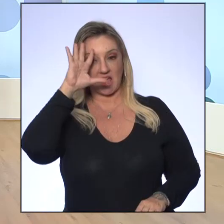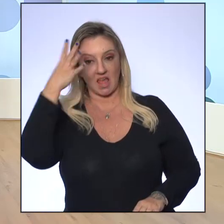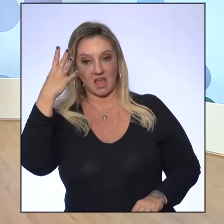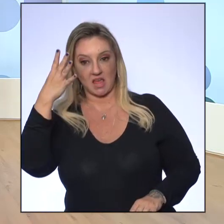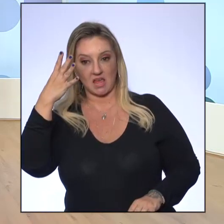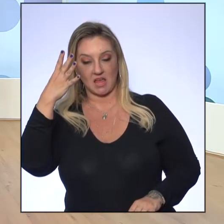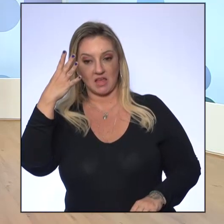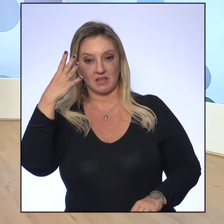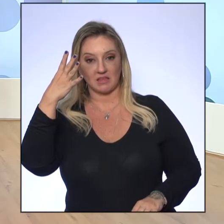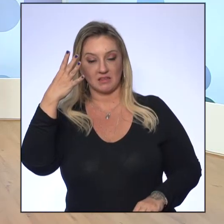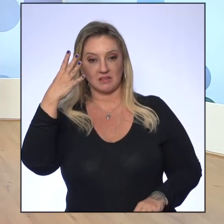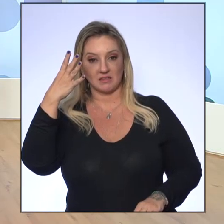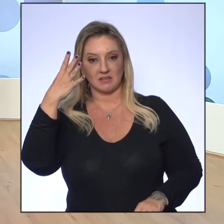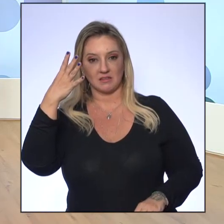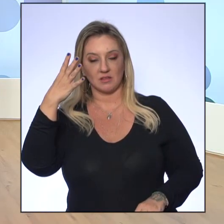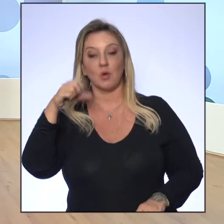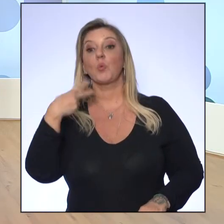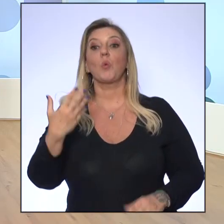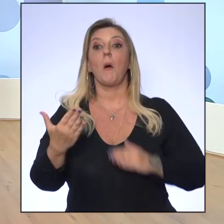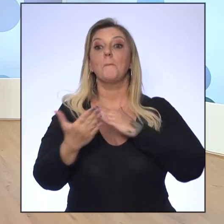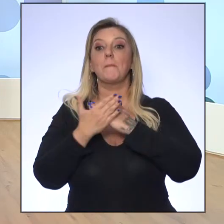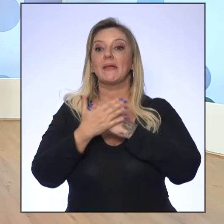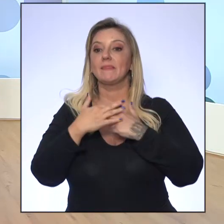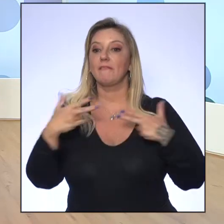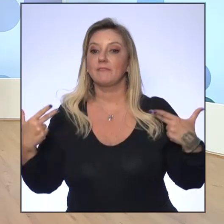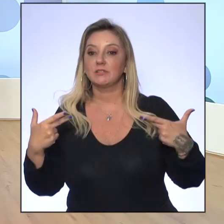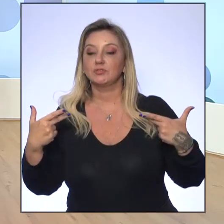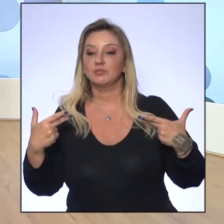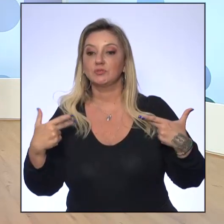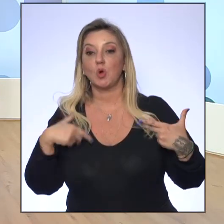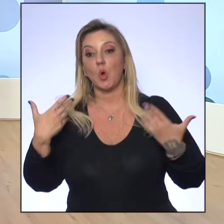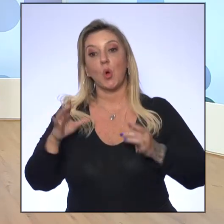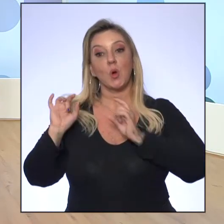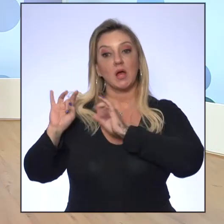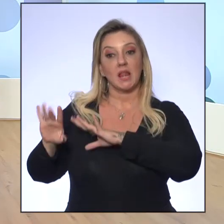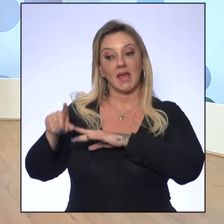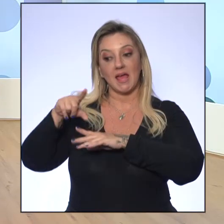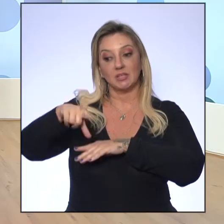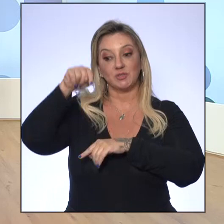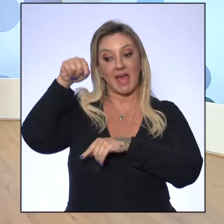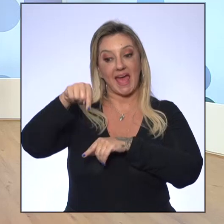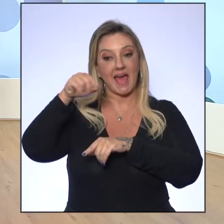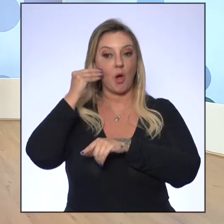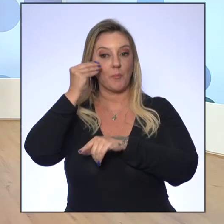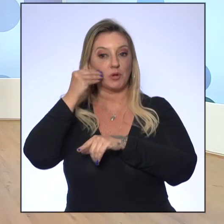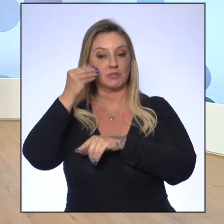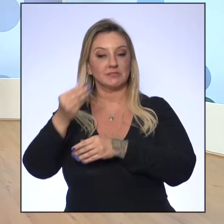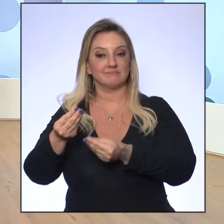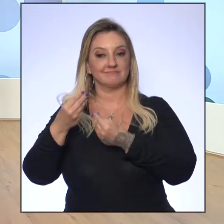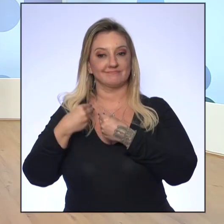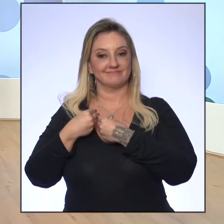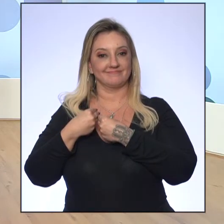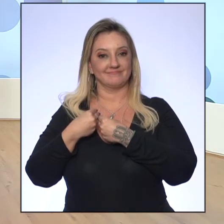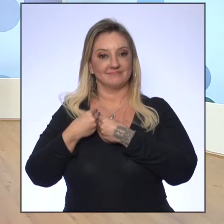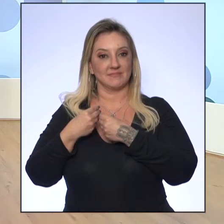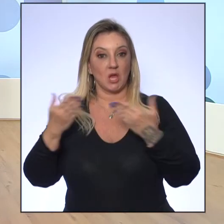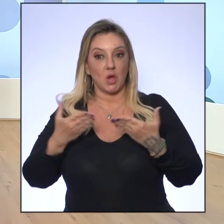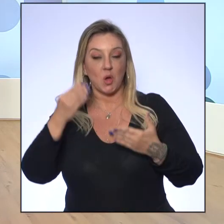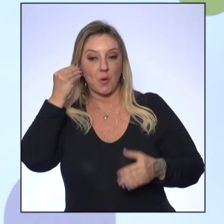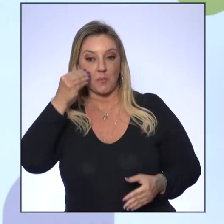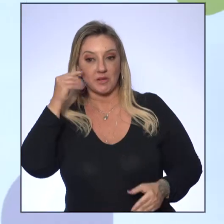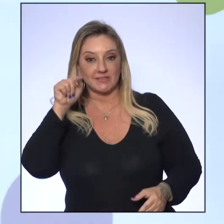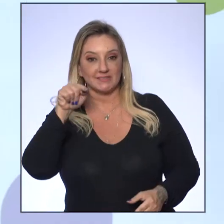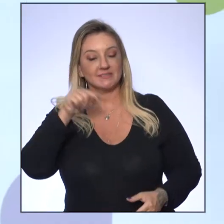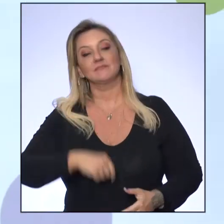de que benefícios e o que eu vou abrir mão ao escolher aquela oportunidade. Hoje a oportunidade que eu trago